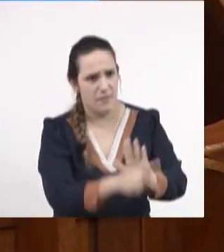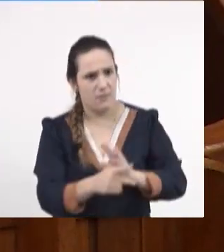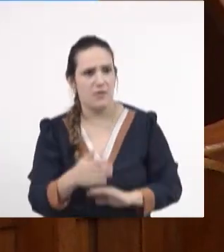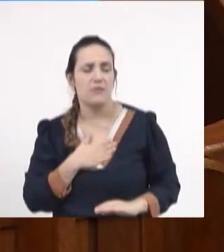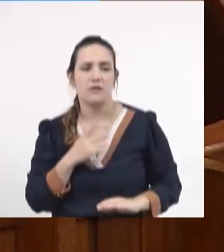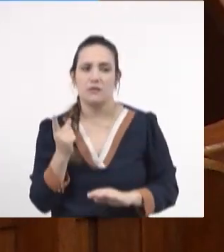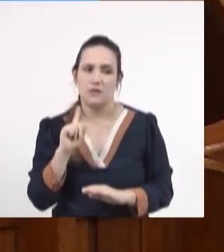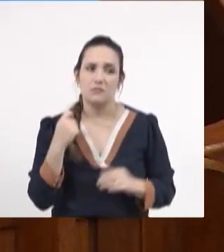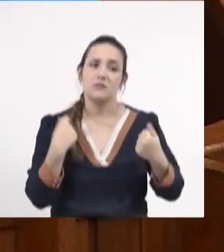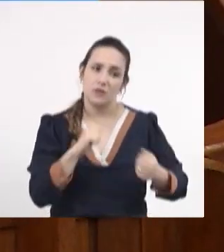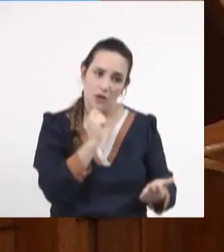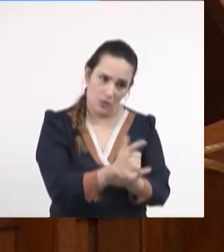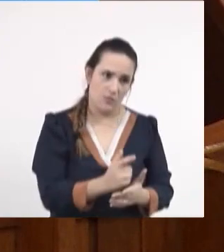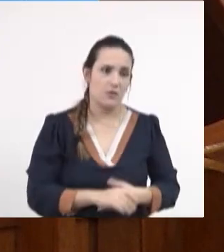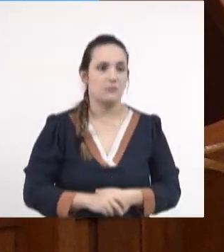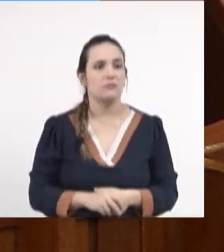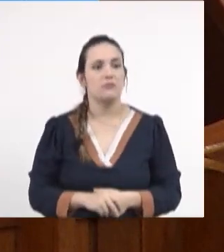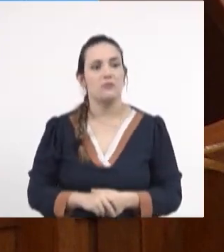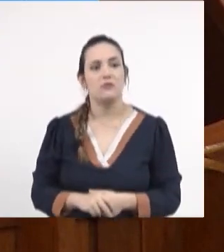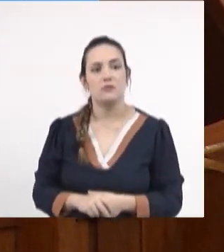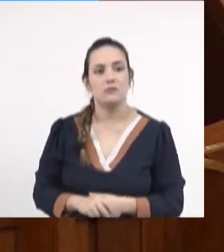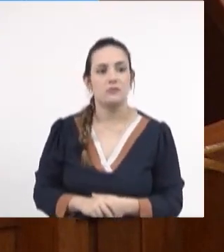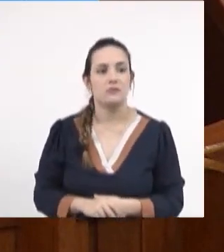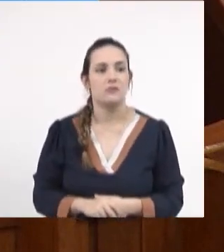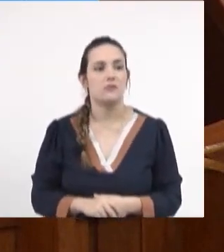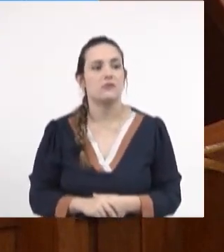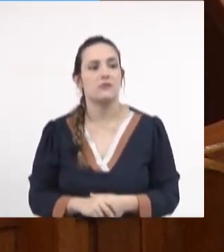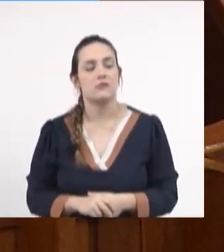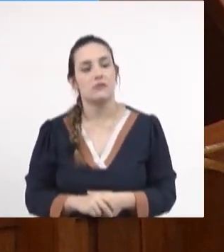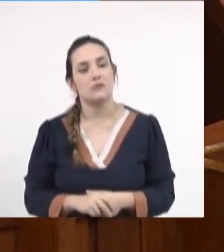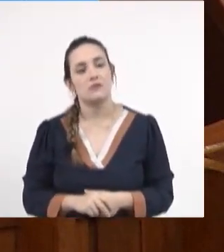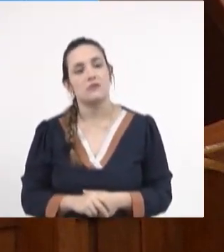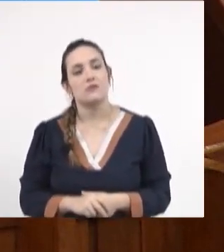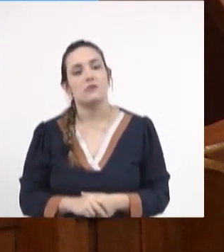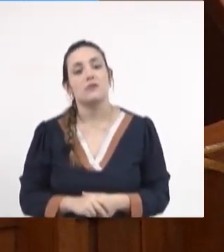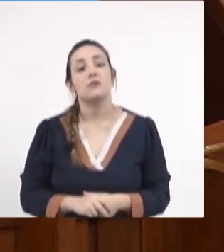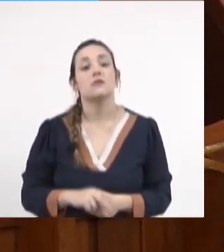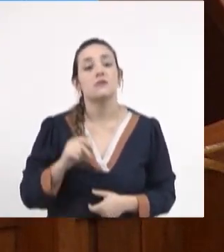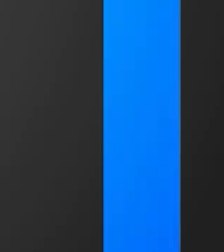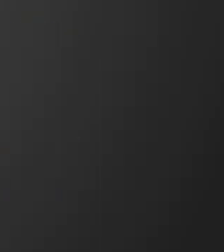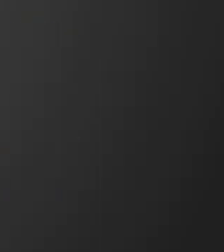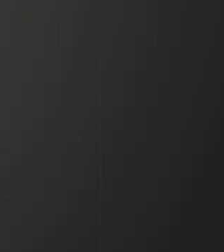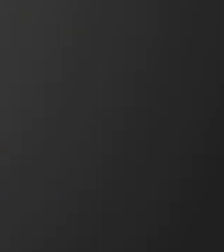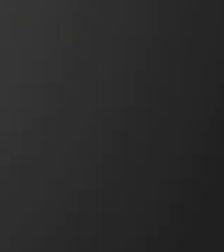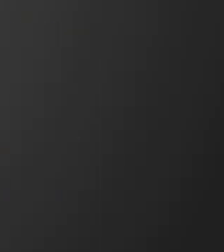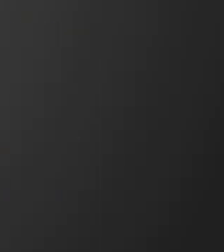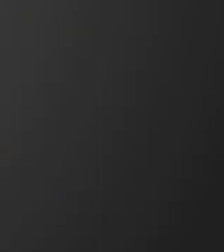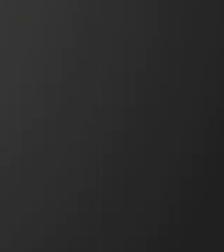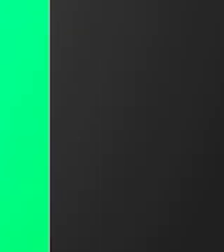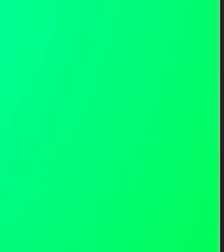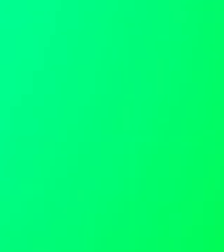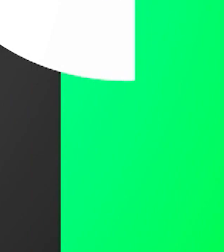Ele tem que vir comprar. Então, fica mais claro na lei se votar essa PEC.